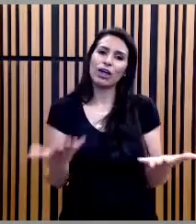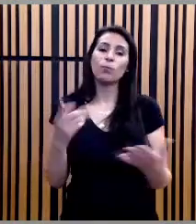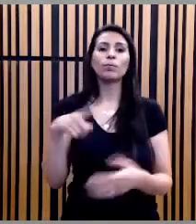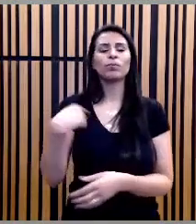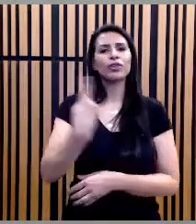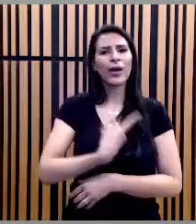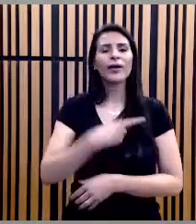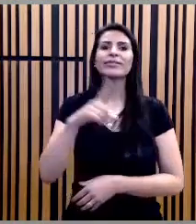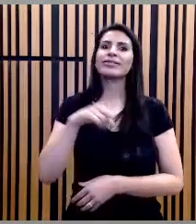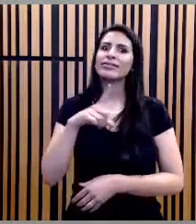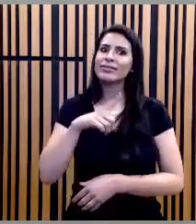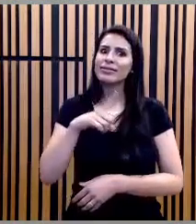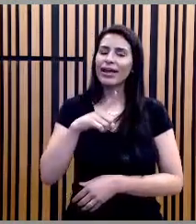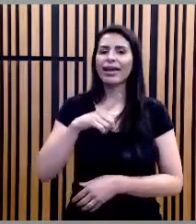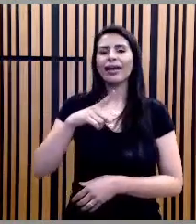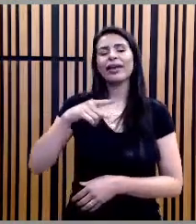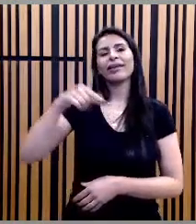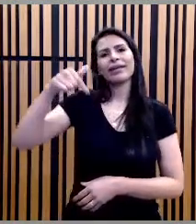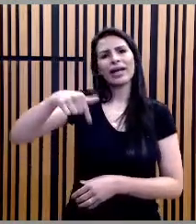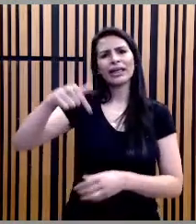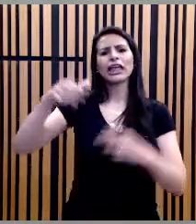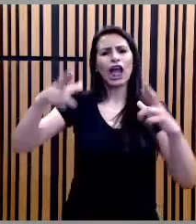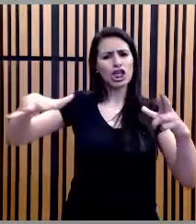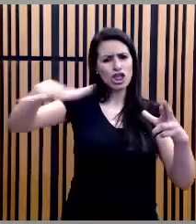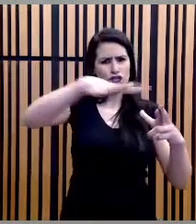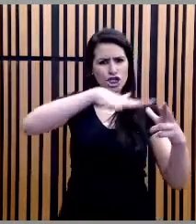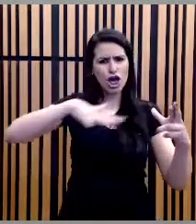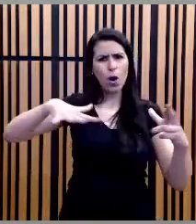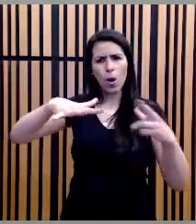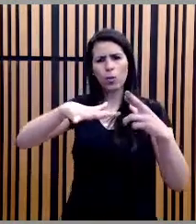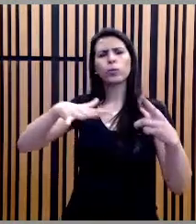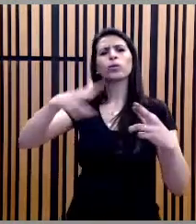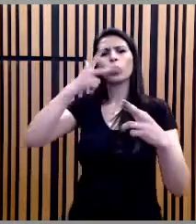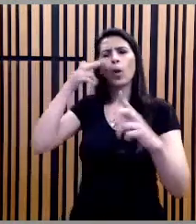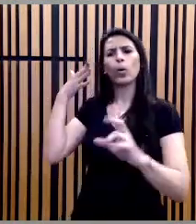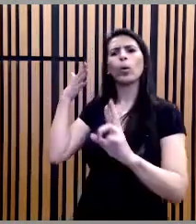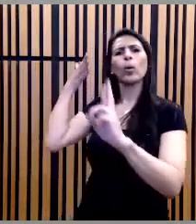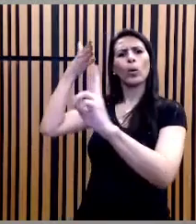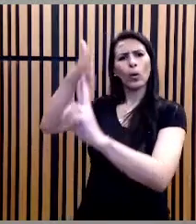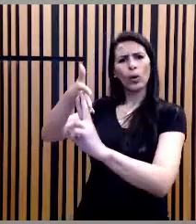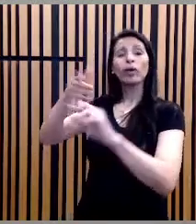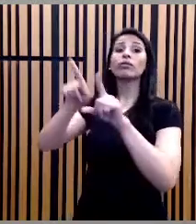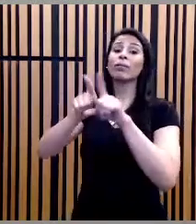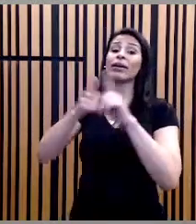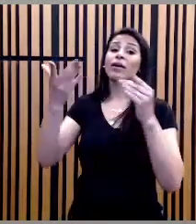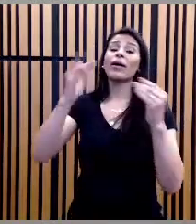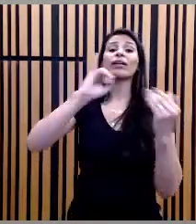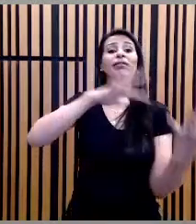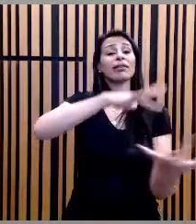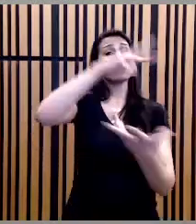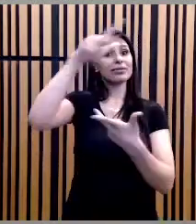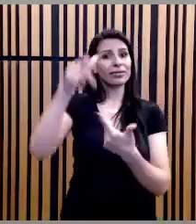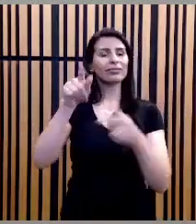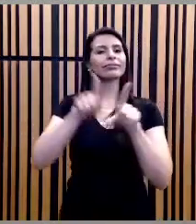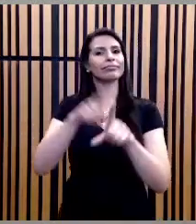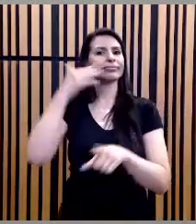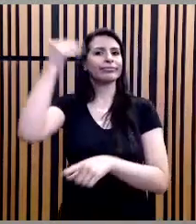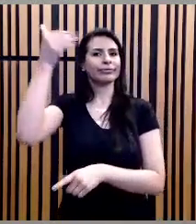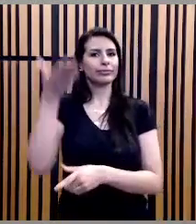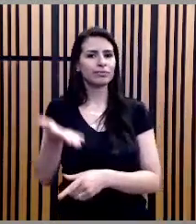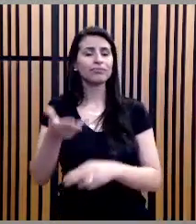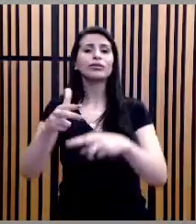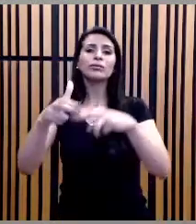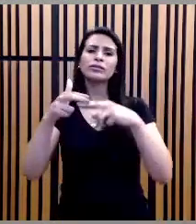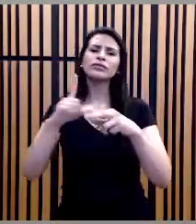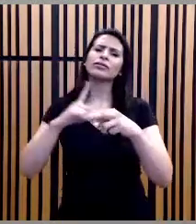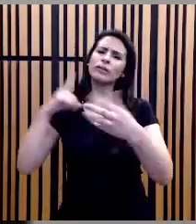é reconhecido tanto na nossa região quanto internacionalmente agora pelas nossas ações, né? E isso, pessoal, é fruto de